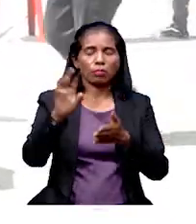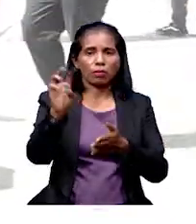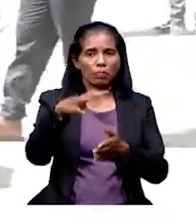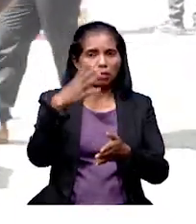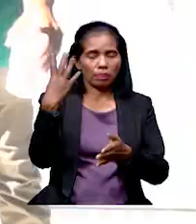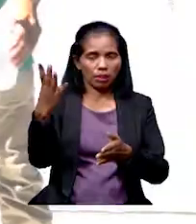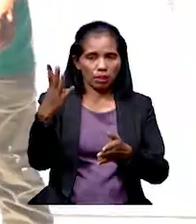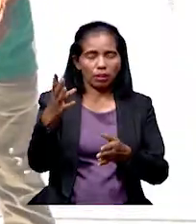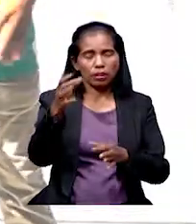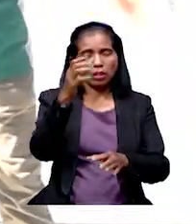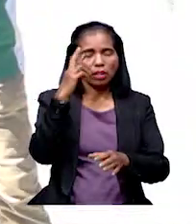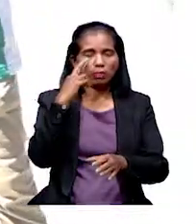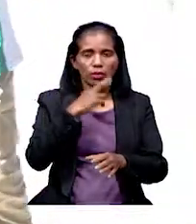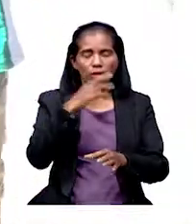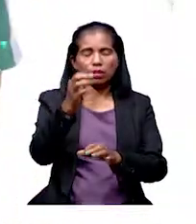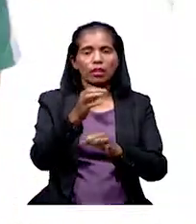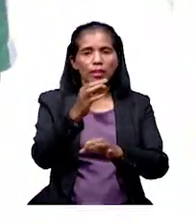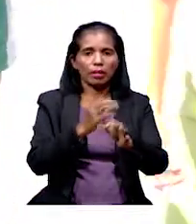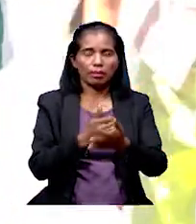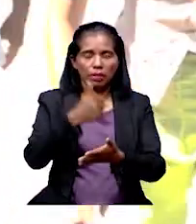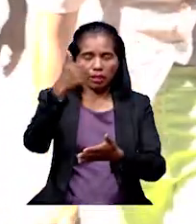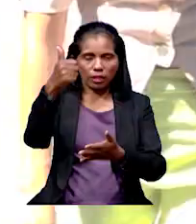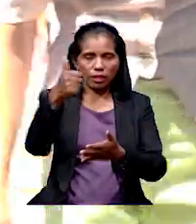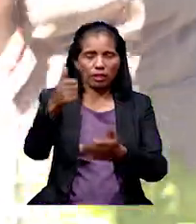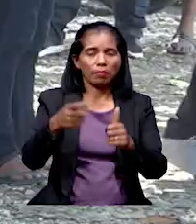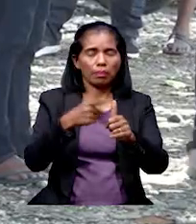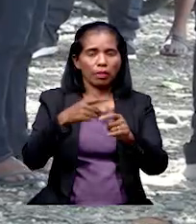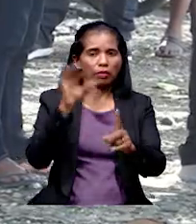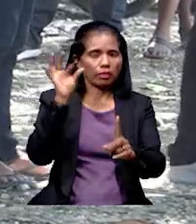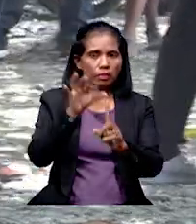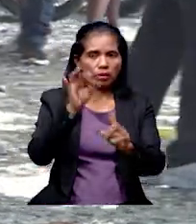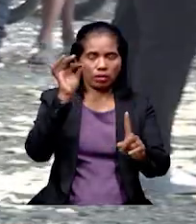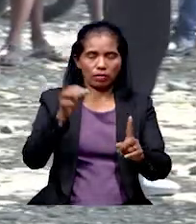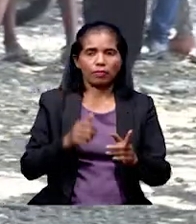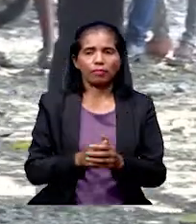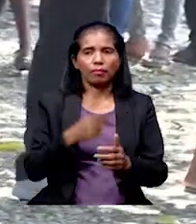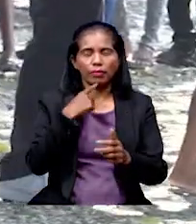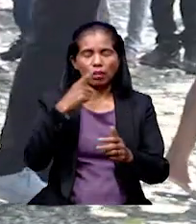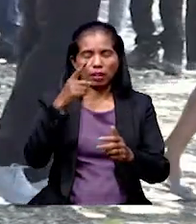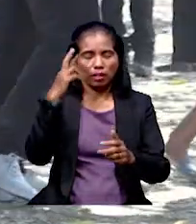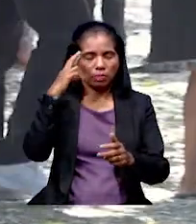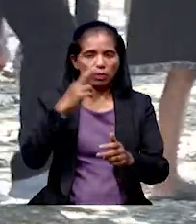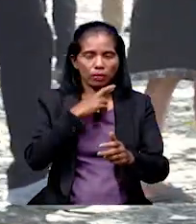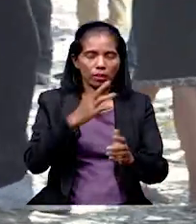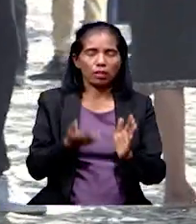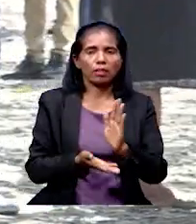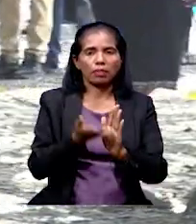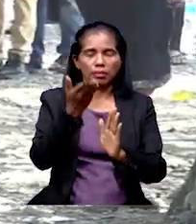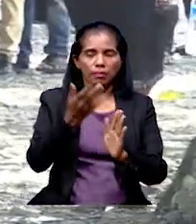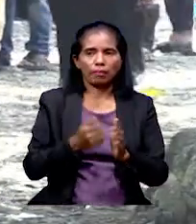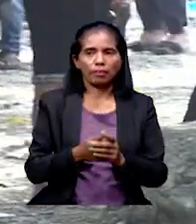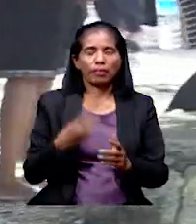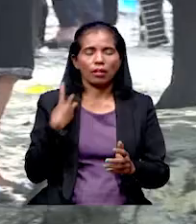primera ronde. Mas ke dadang ne se ia hela fase apuramentu, mabe kandat presidenti Republika José Ramos Horta nia persentajeng se as. Ami ne